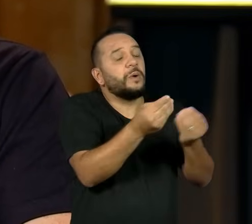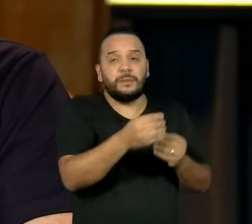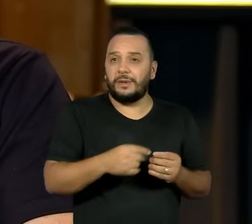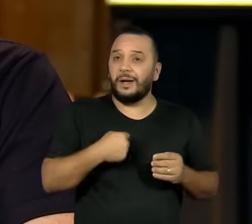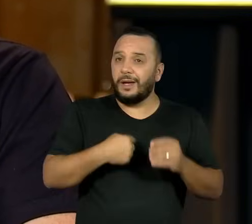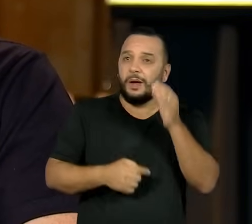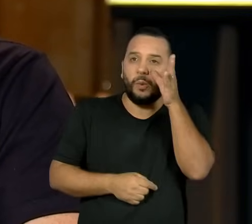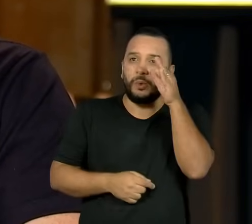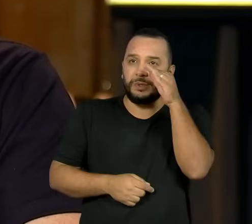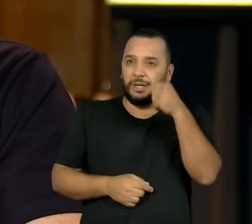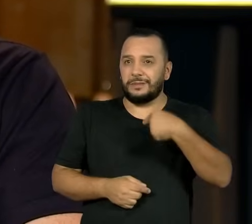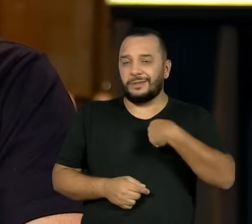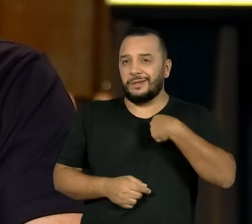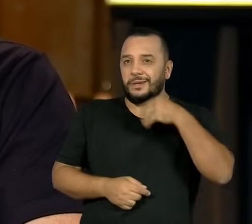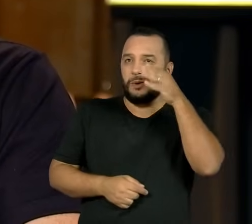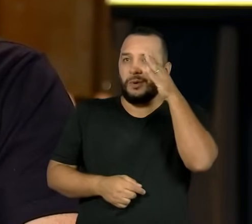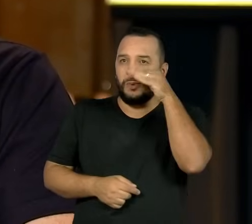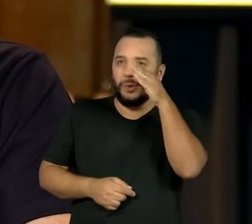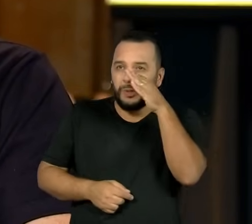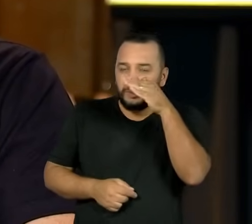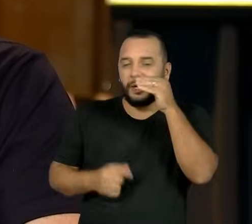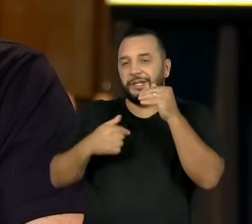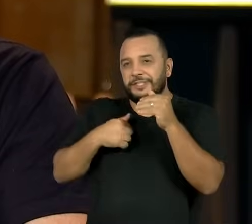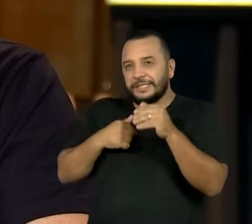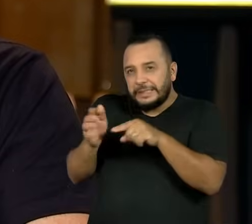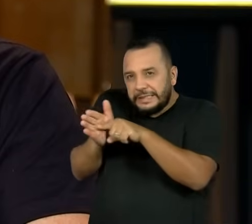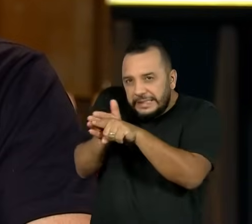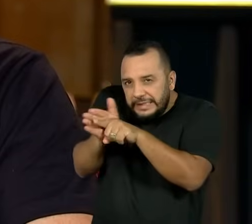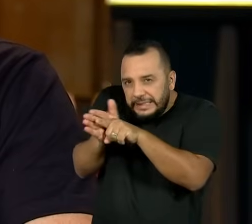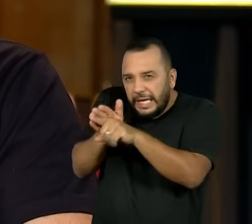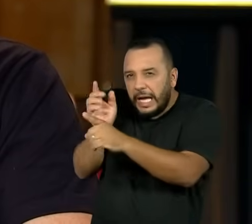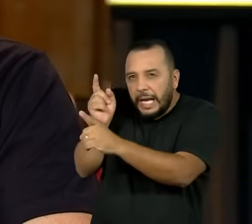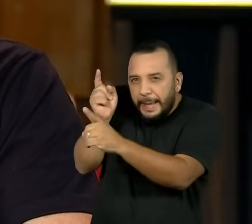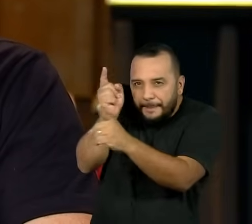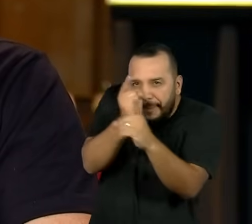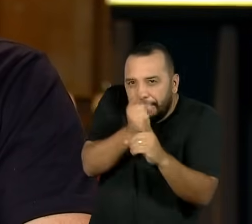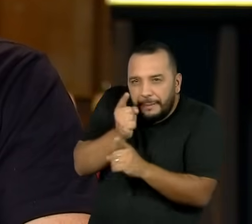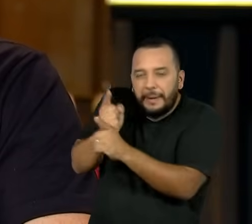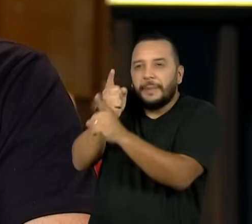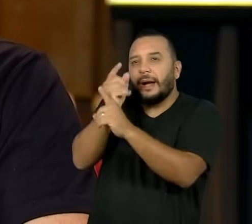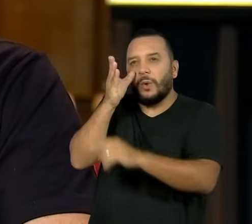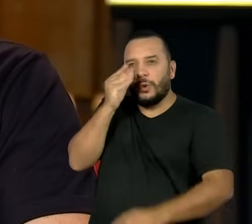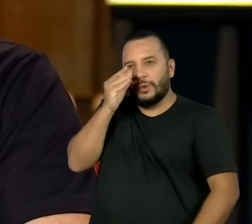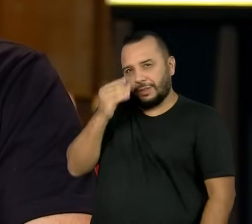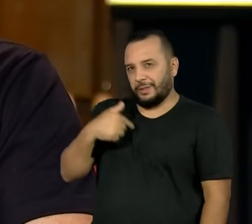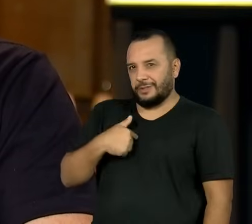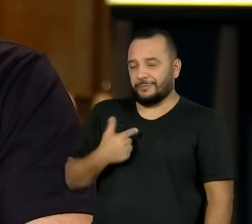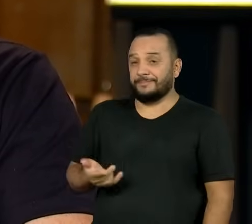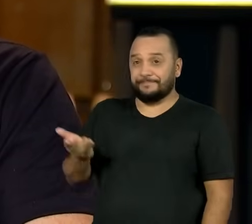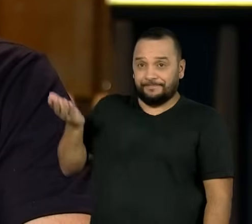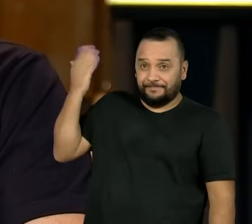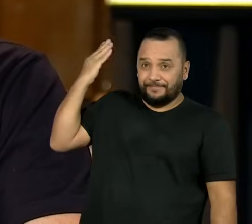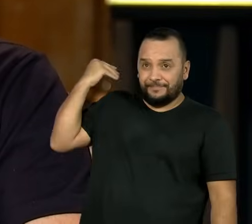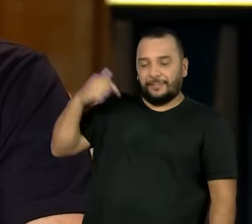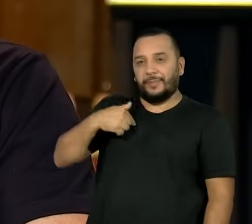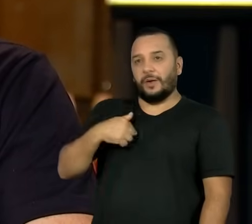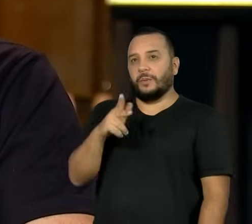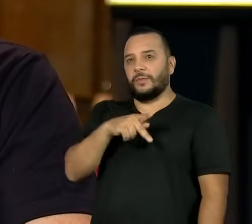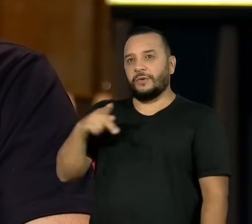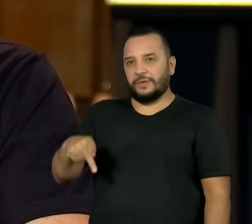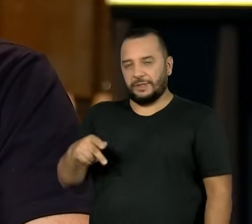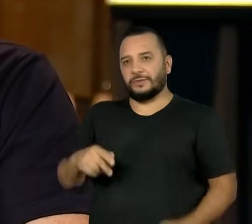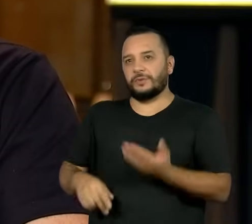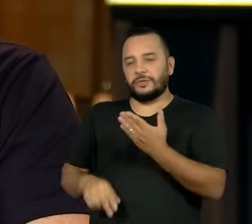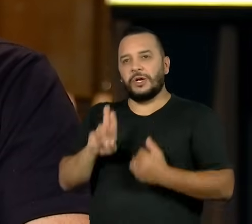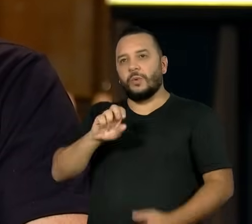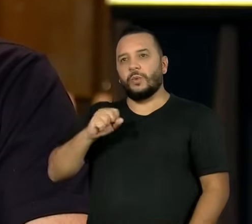cientista, o poder da curiosidade e da descoberta é muito forte, né, Taz? Na época, então, eu estava como professor lá na USP